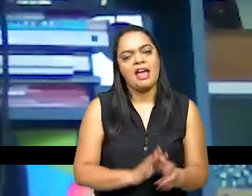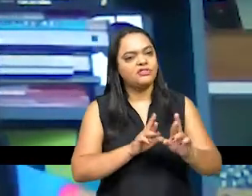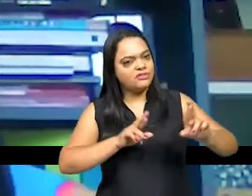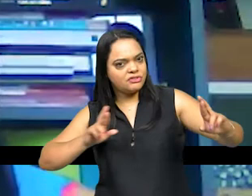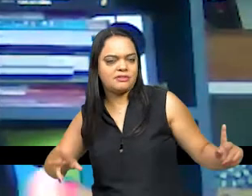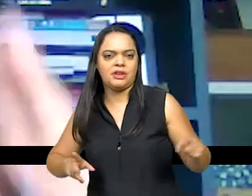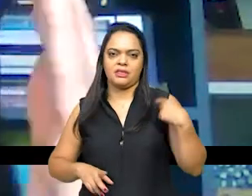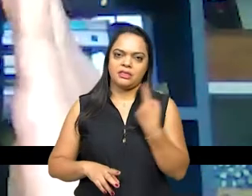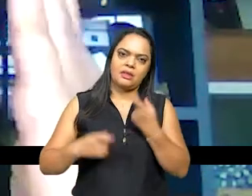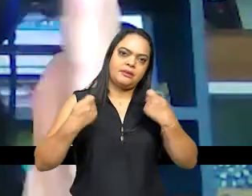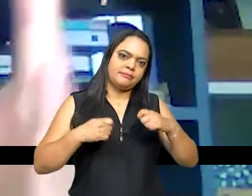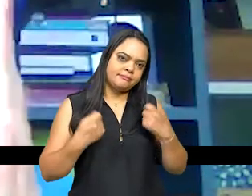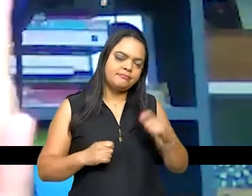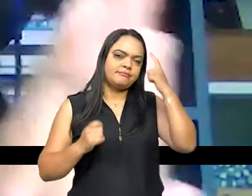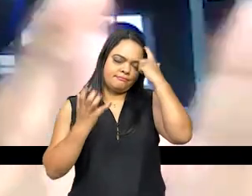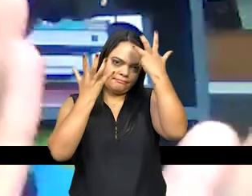dar conta, né, assim,